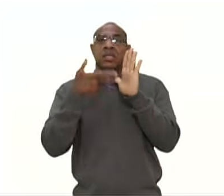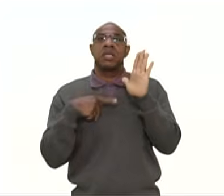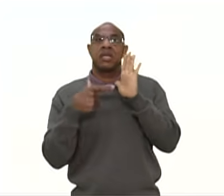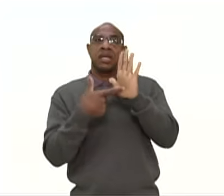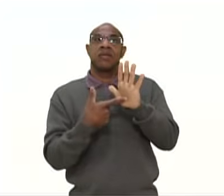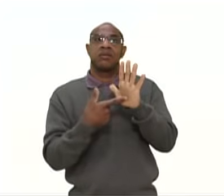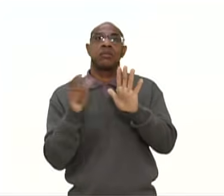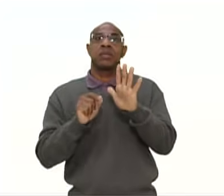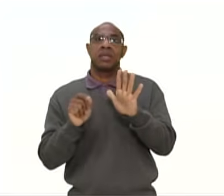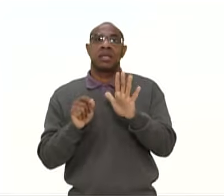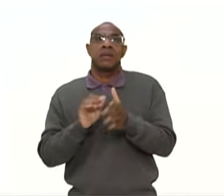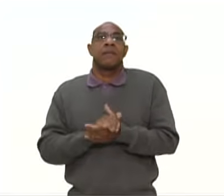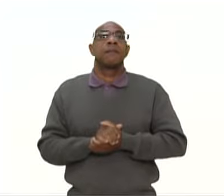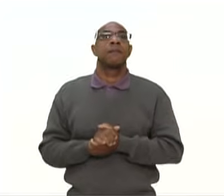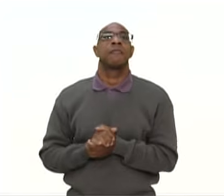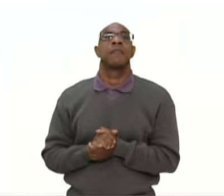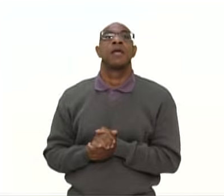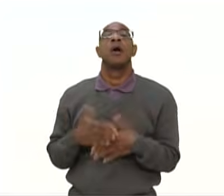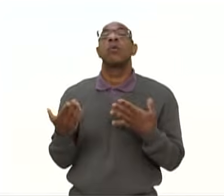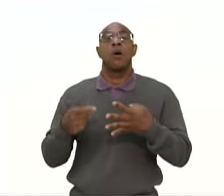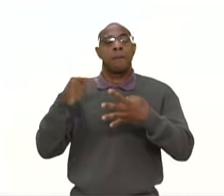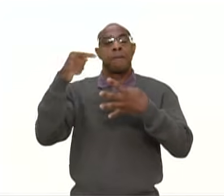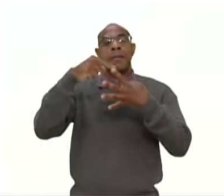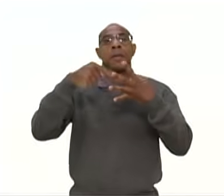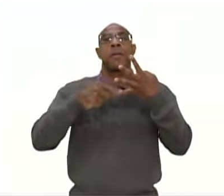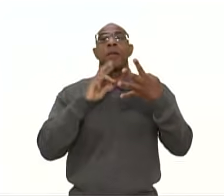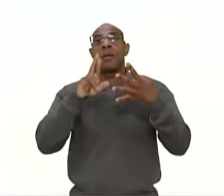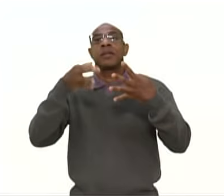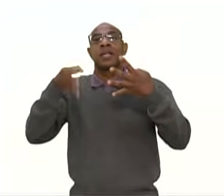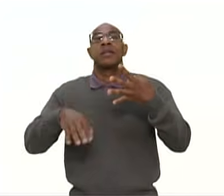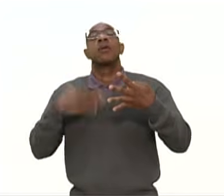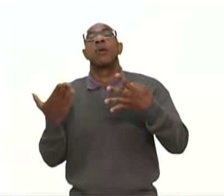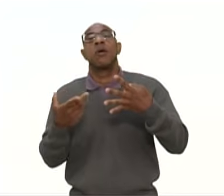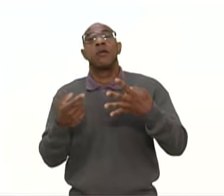o ou a. Vejam aí qual é a resposta certa.